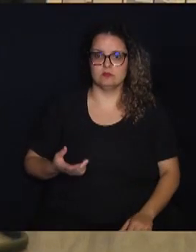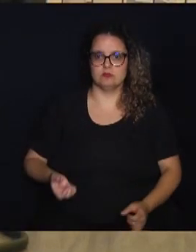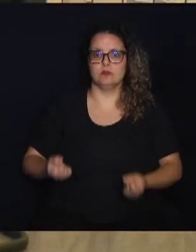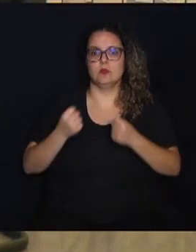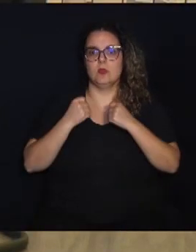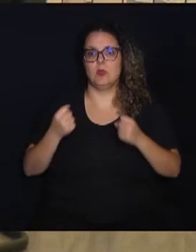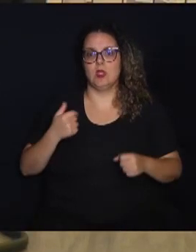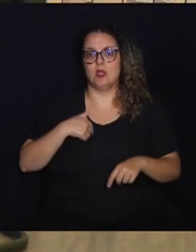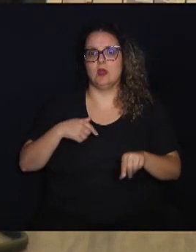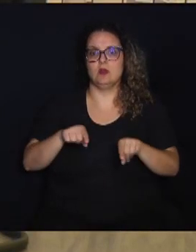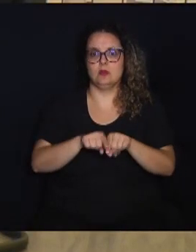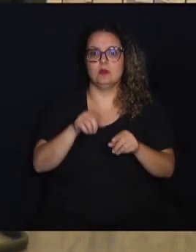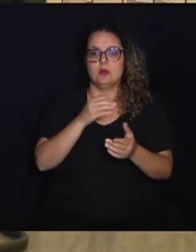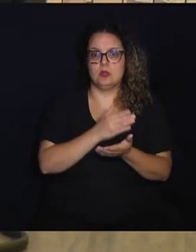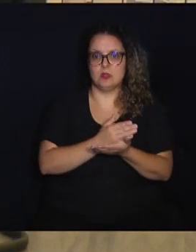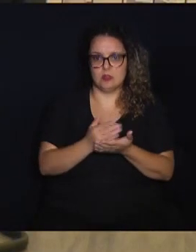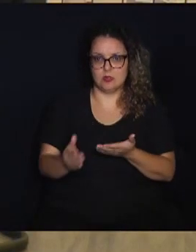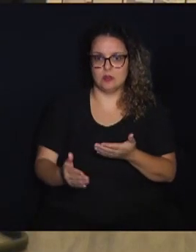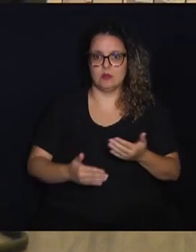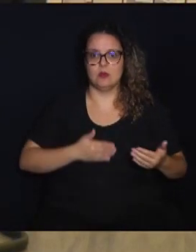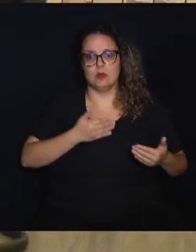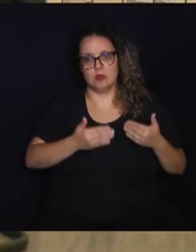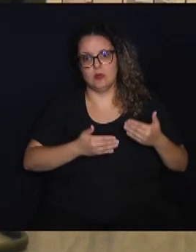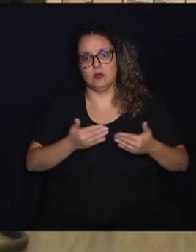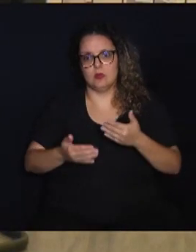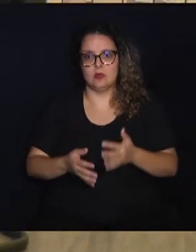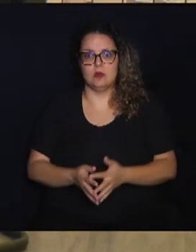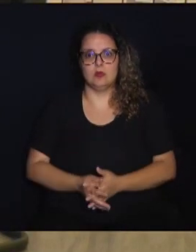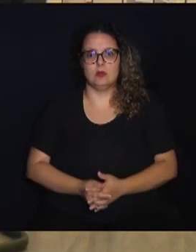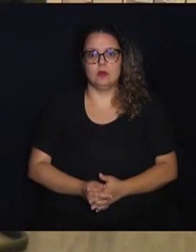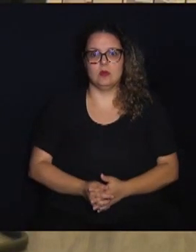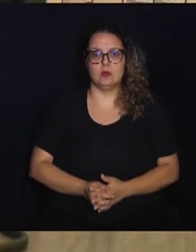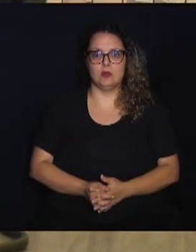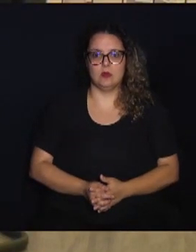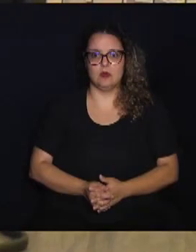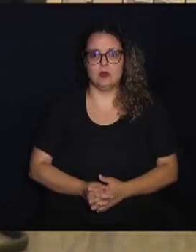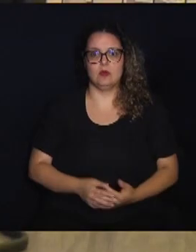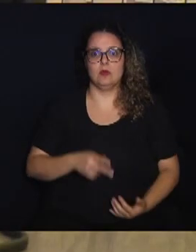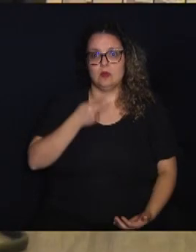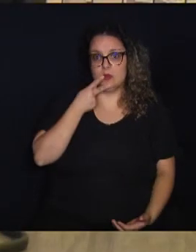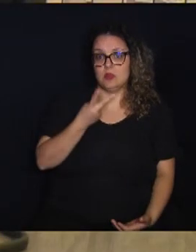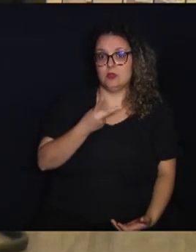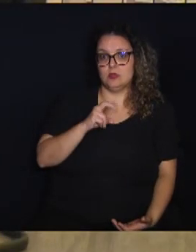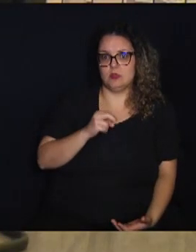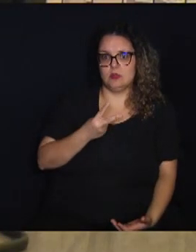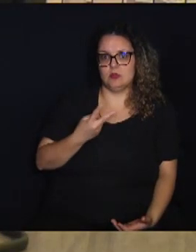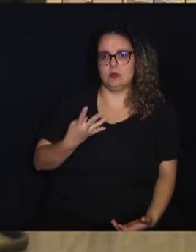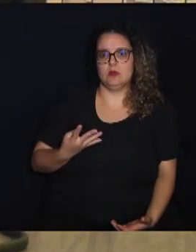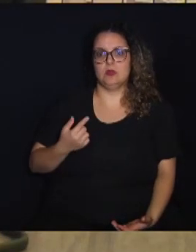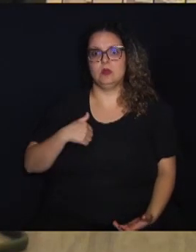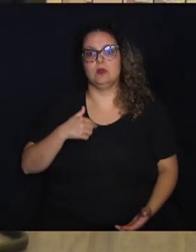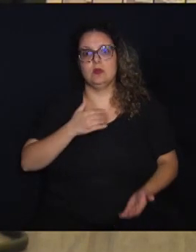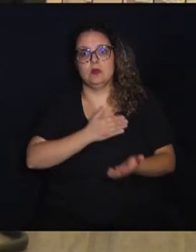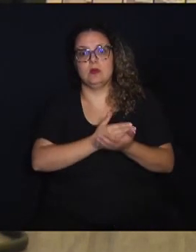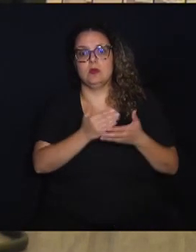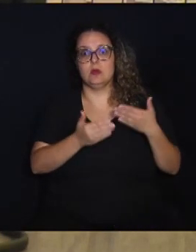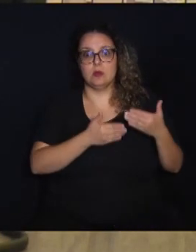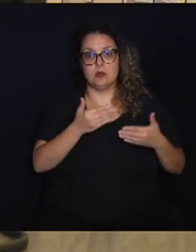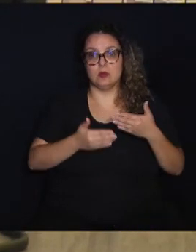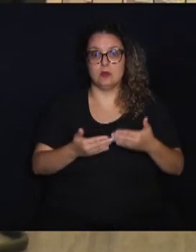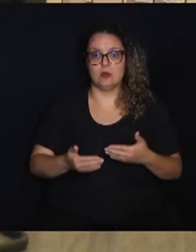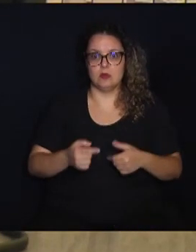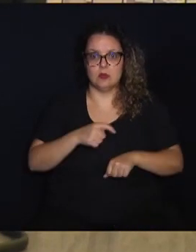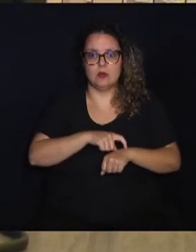inclusive comecei esse processo, né? Eu falei de 2024, mas eu já estava começando num processo